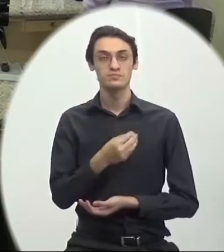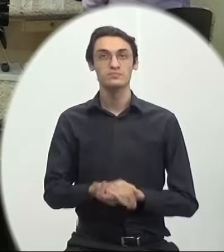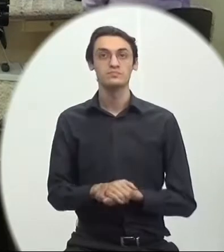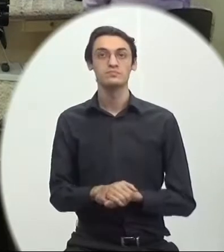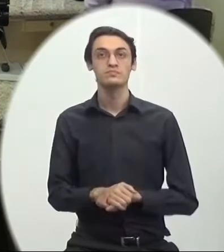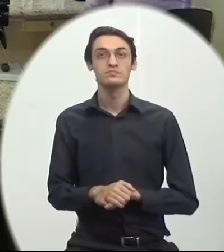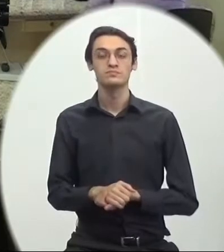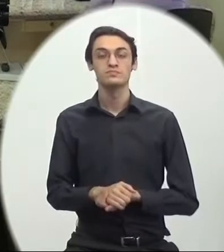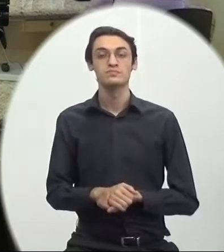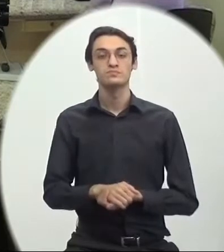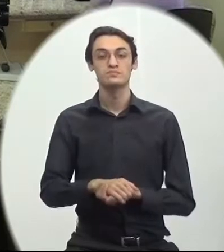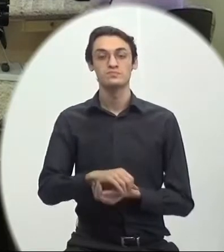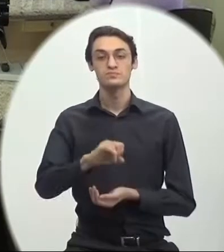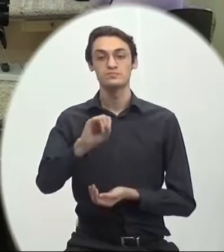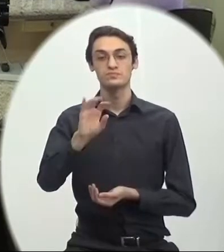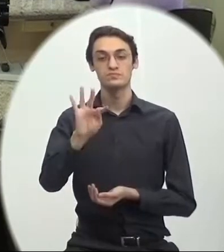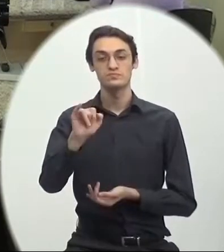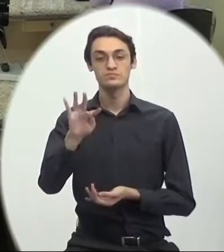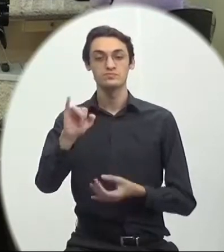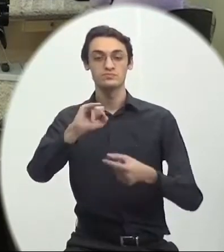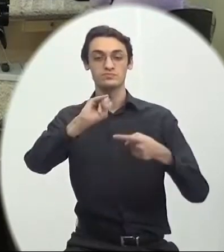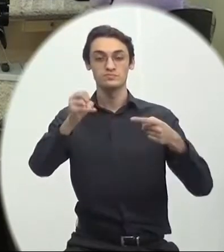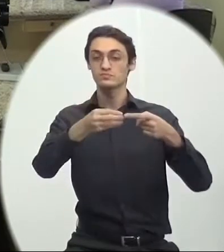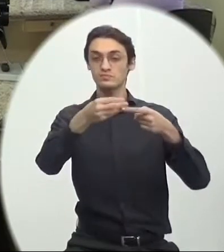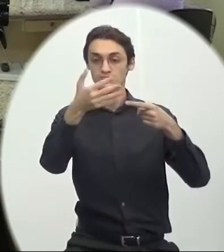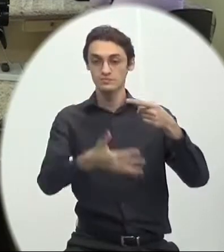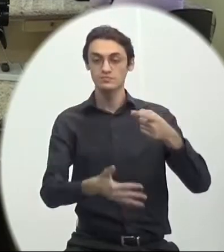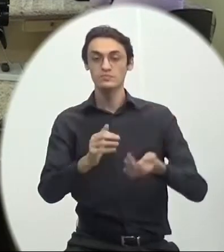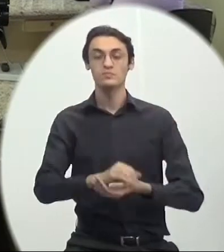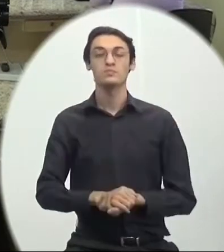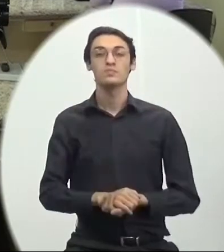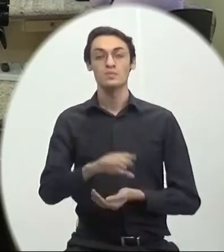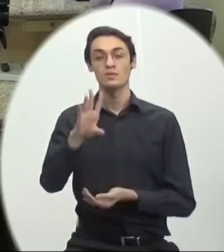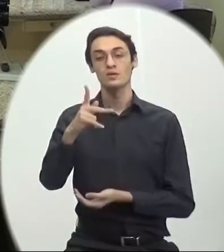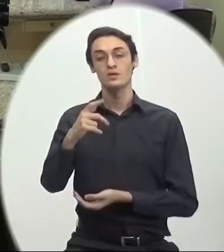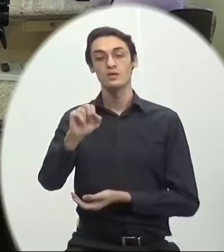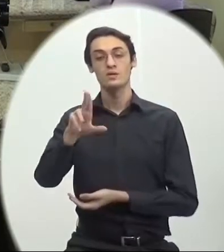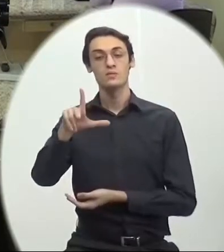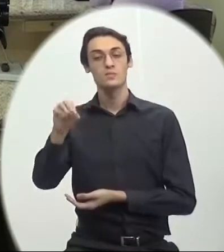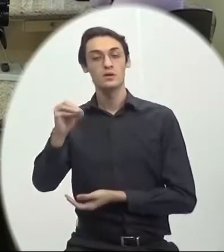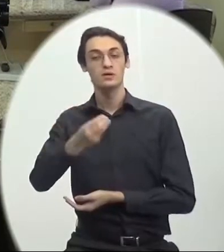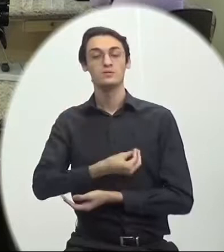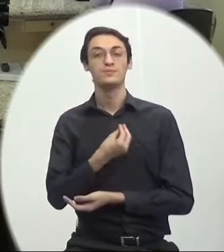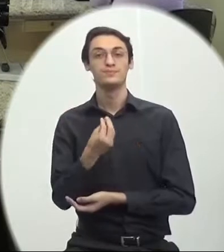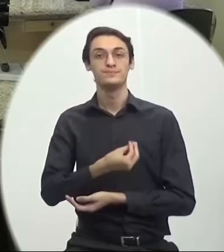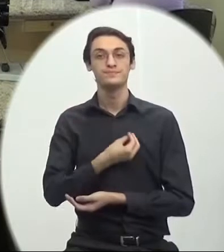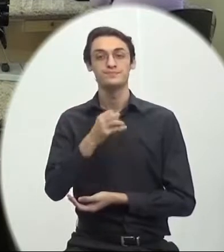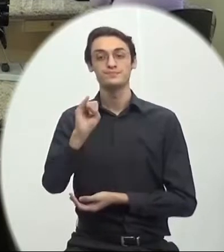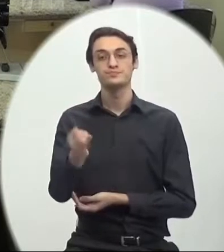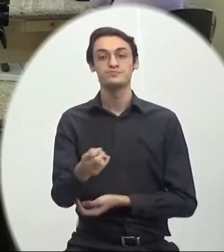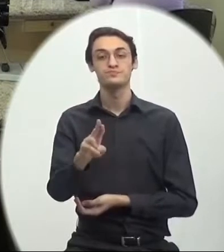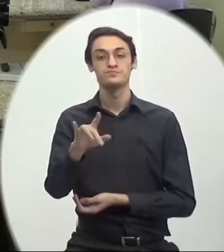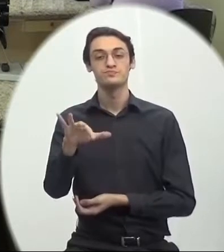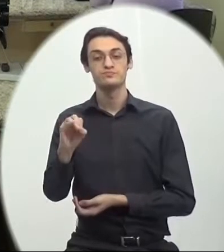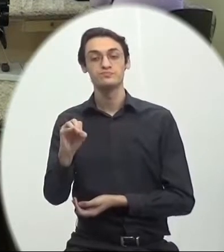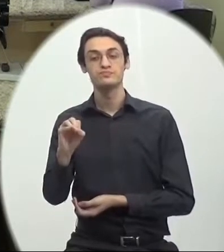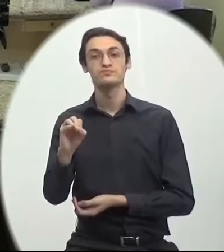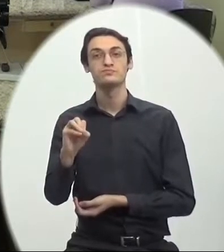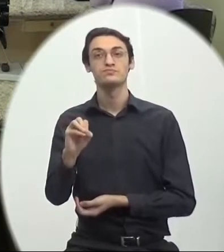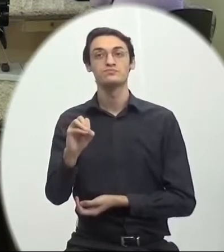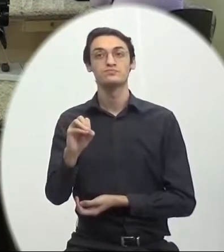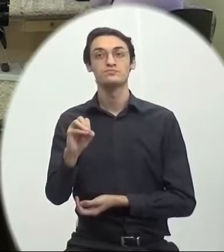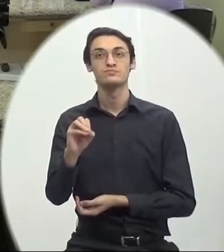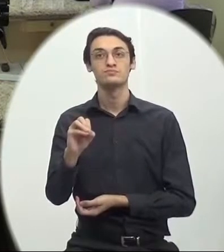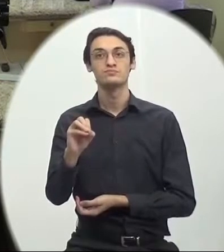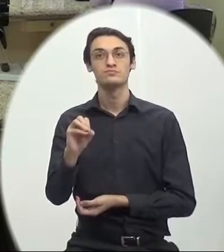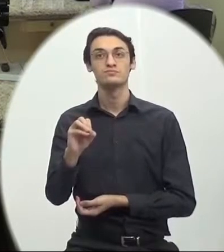presente. Vereador João Batista Belloli, justificado. Vereador Paulo Ferrarese, presente. Vereador Júlio Colombo,